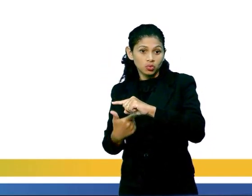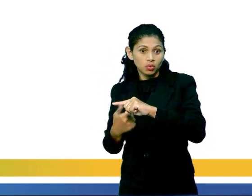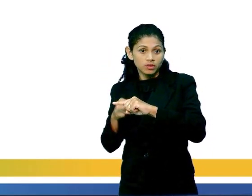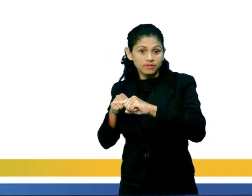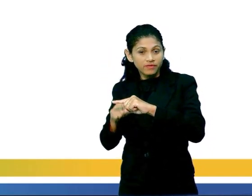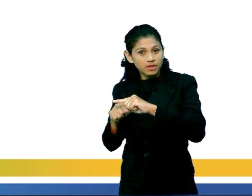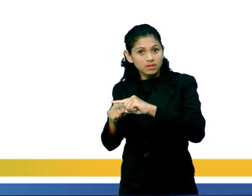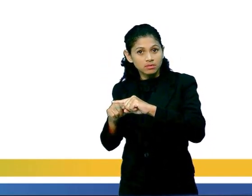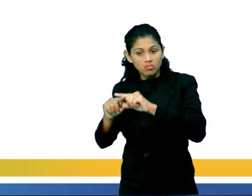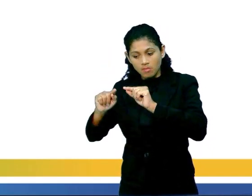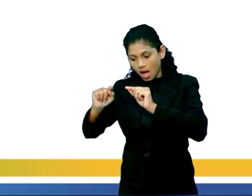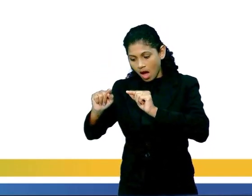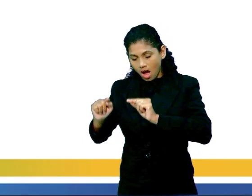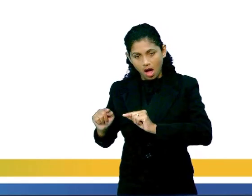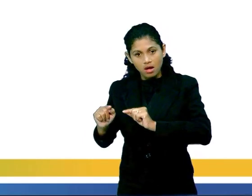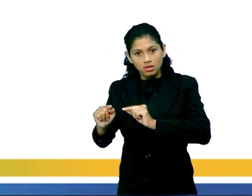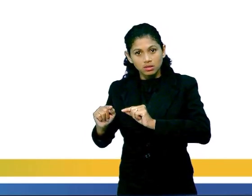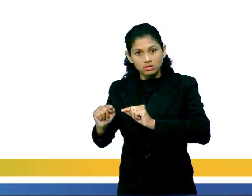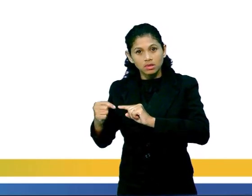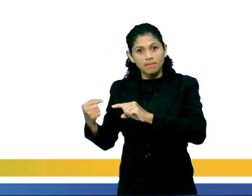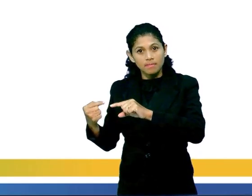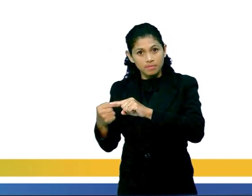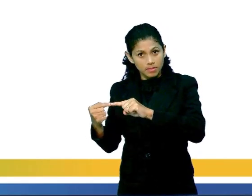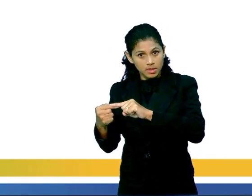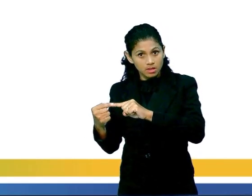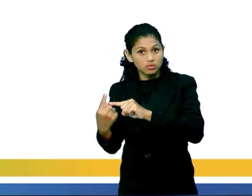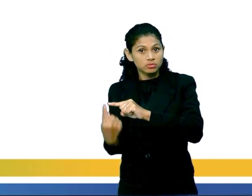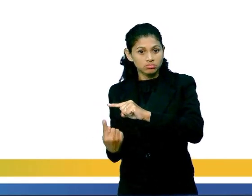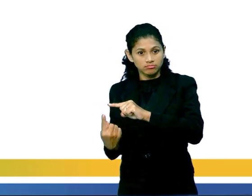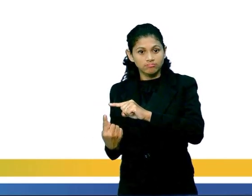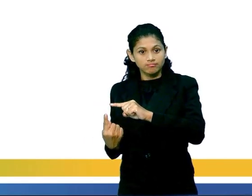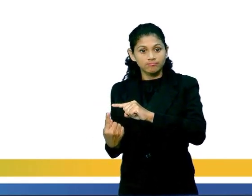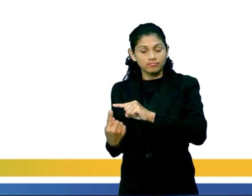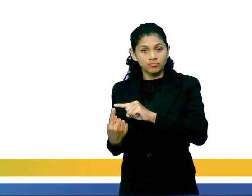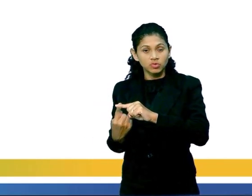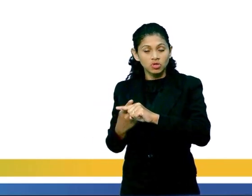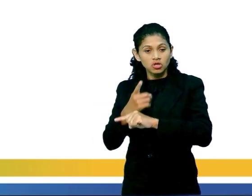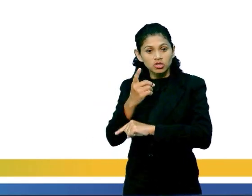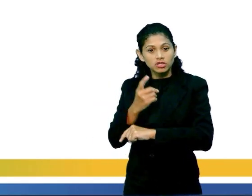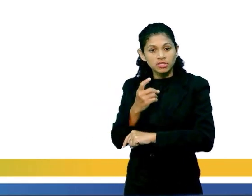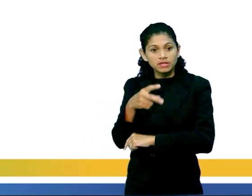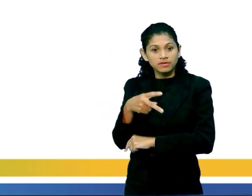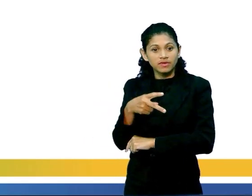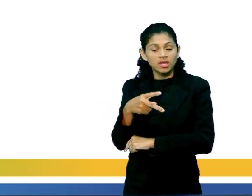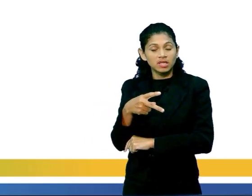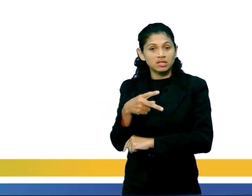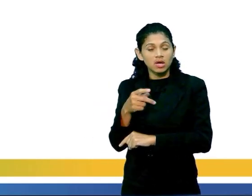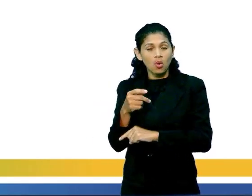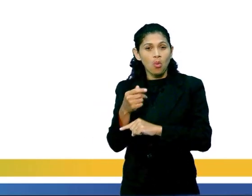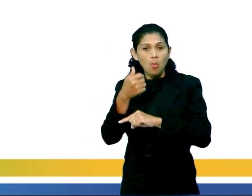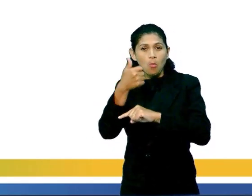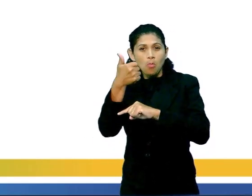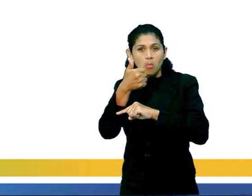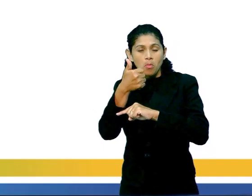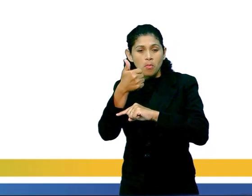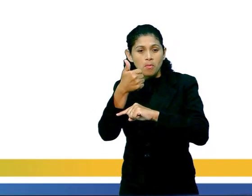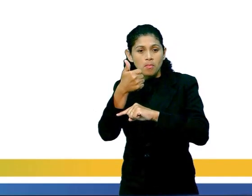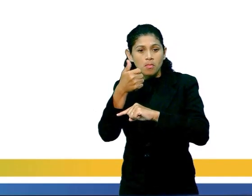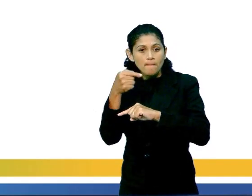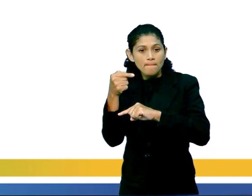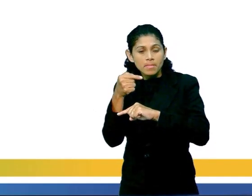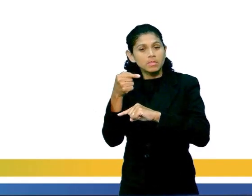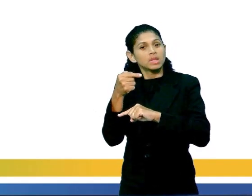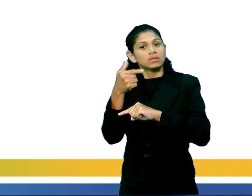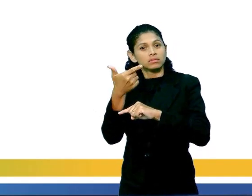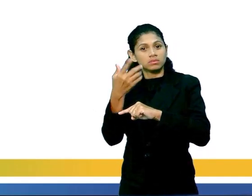que x-vértice vai ser menos 14, dividido sobre... Eu tenho que multiplicar o 2 por menos 1. 2 vezes menos